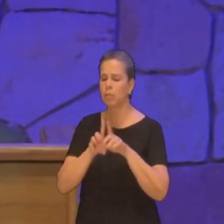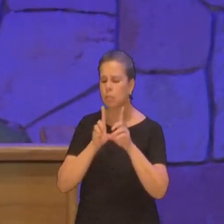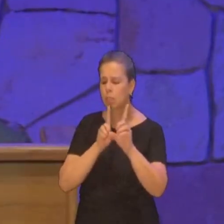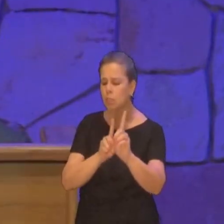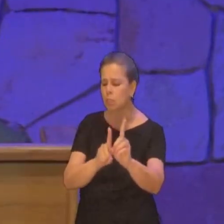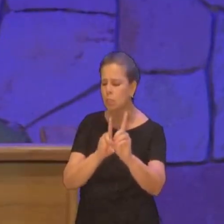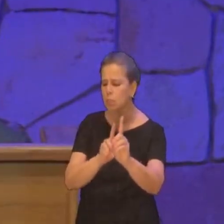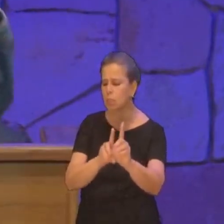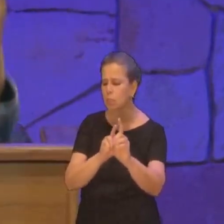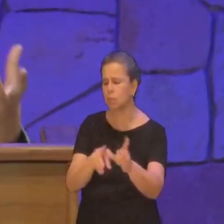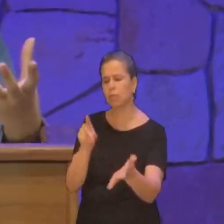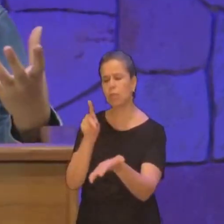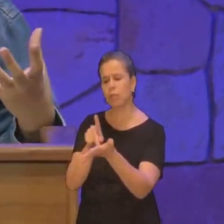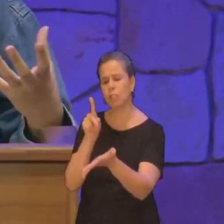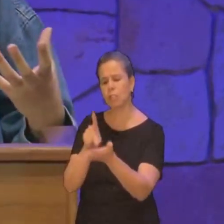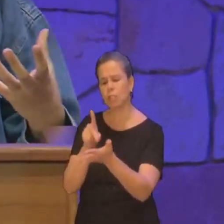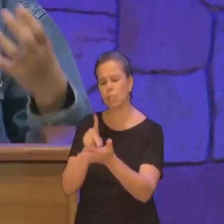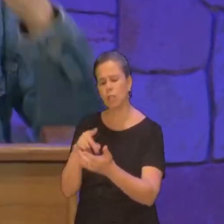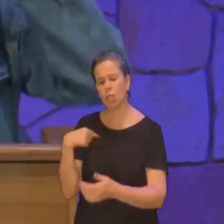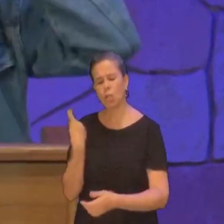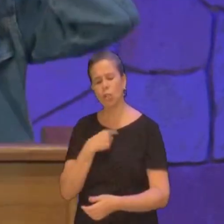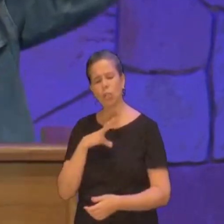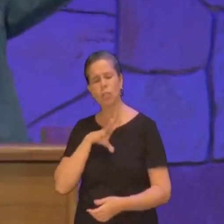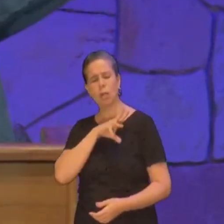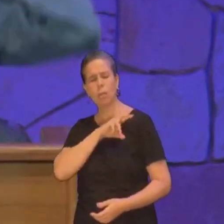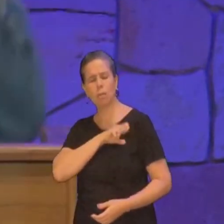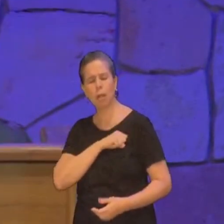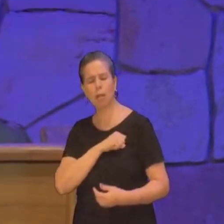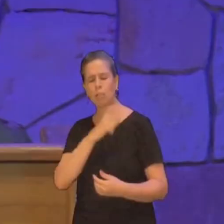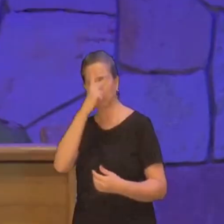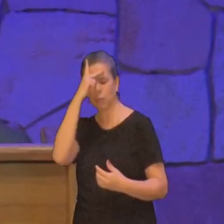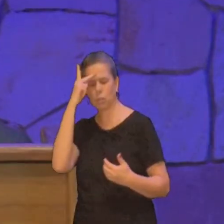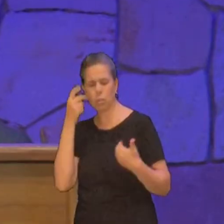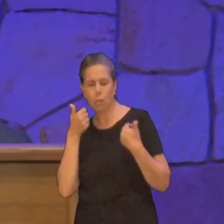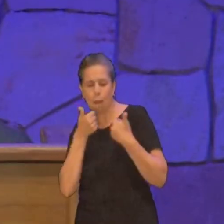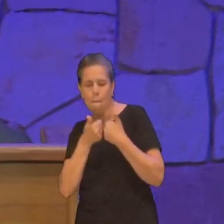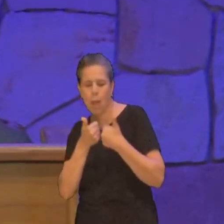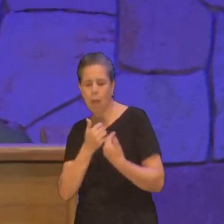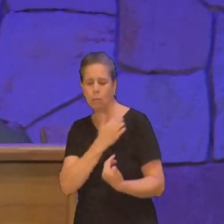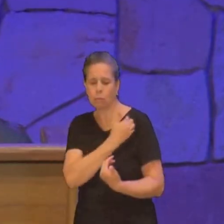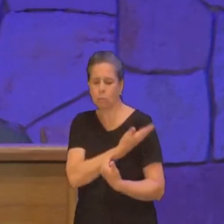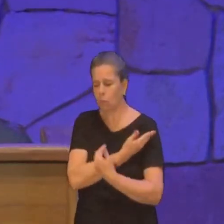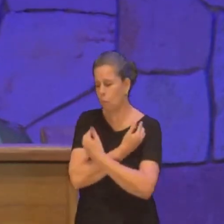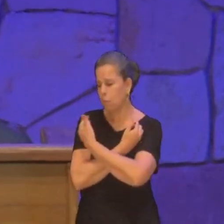de Jesus, para a gente amar o nosso próximo, assim como Jesus fez.